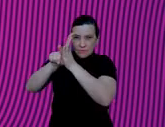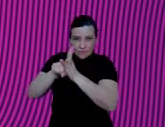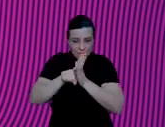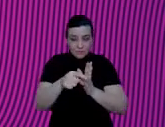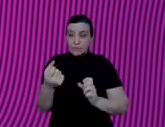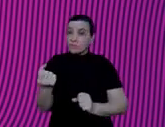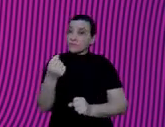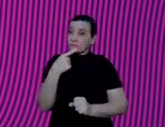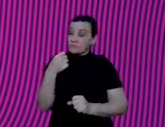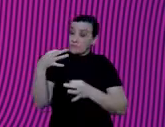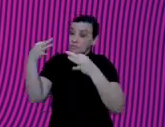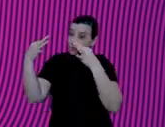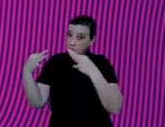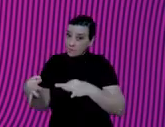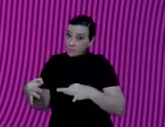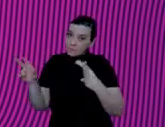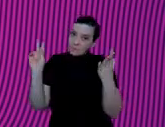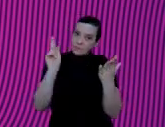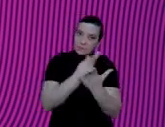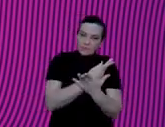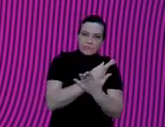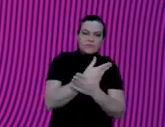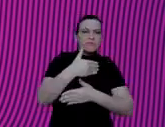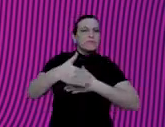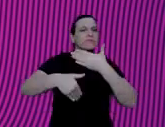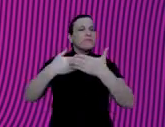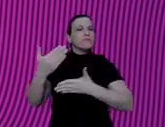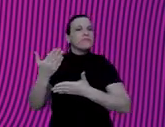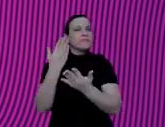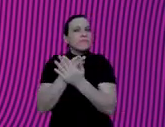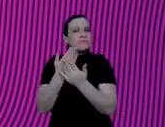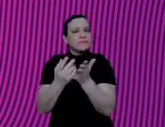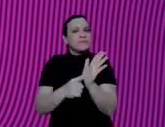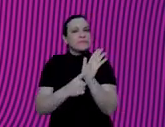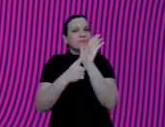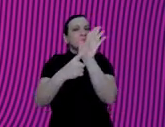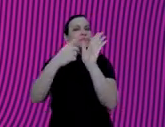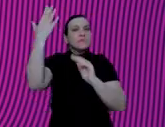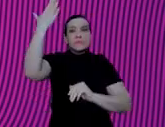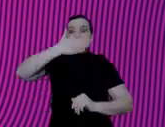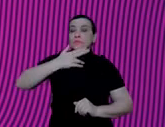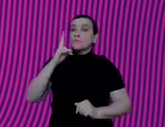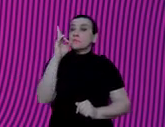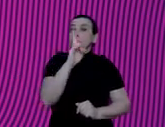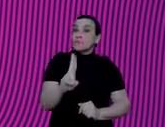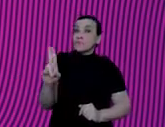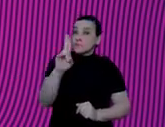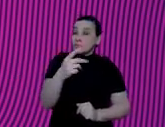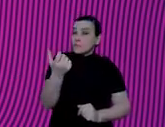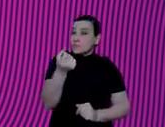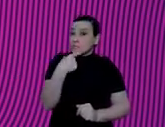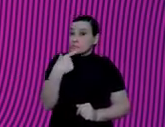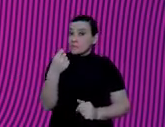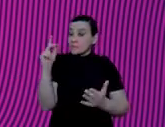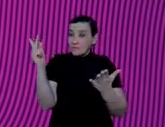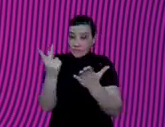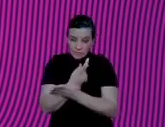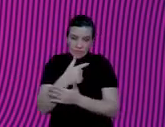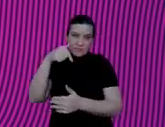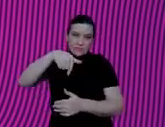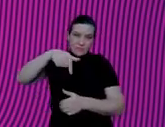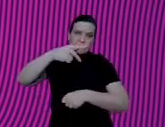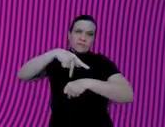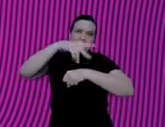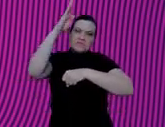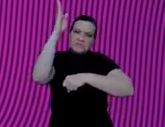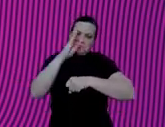Esse estudo, o que ele mostra é que o uso de opioides ilícitos no Brasil é baixíssimo, é irrelevante, nós já sabíamos